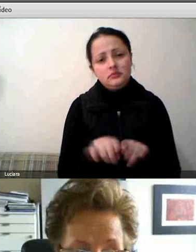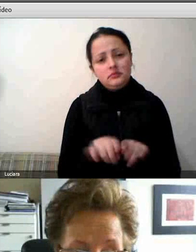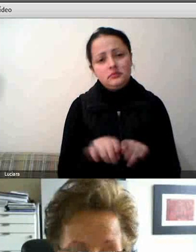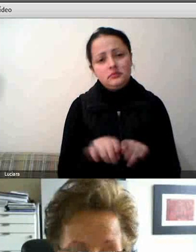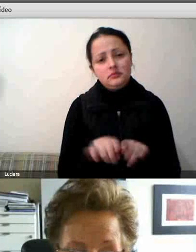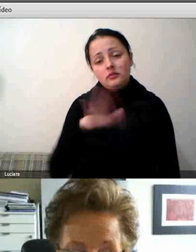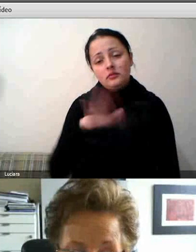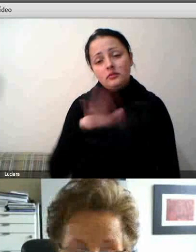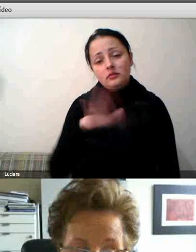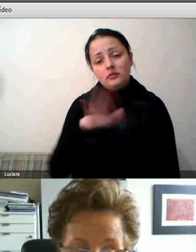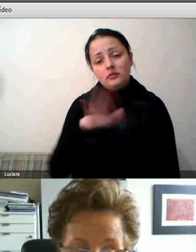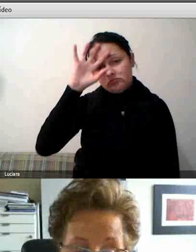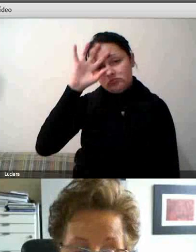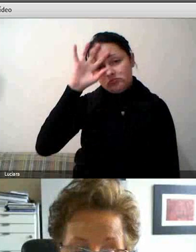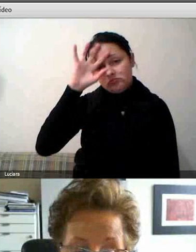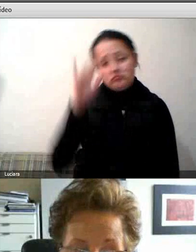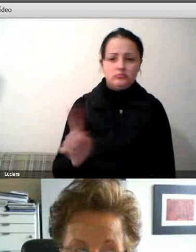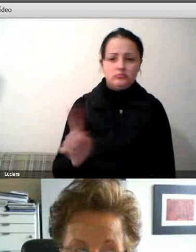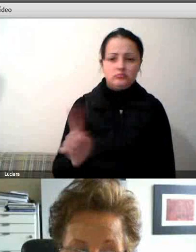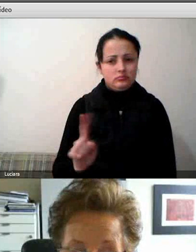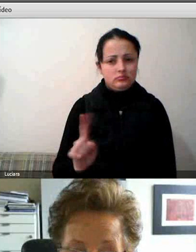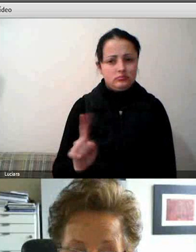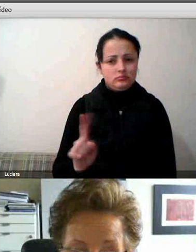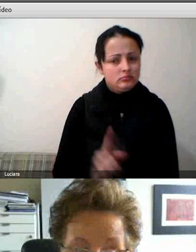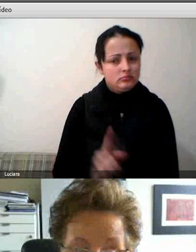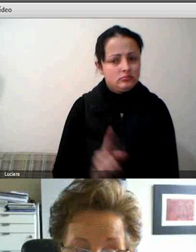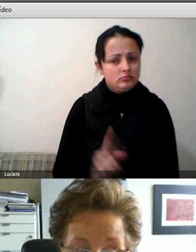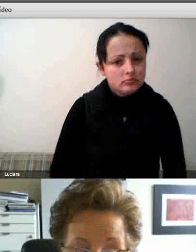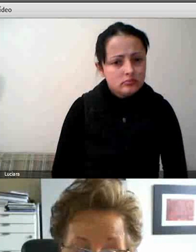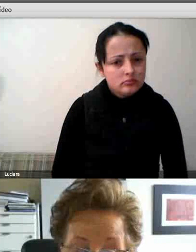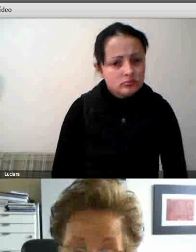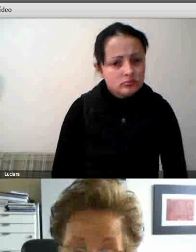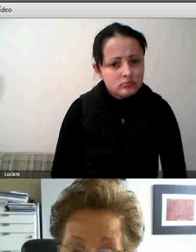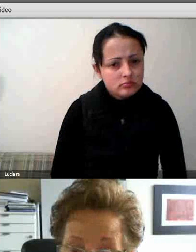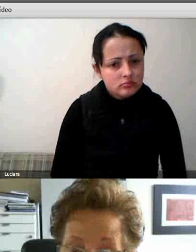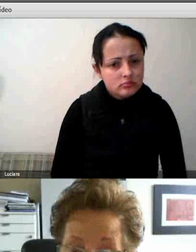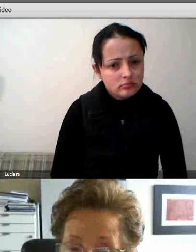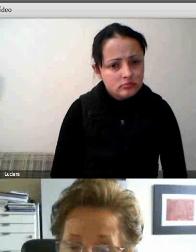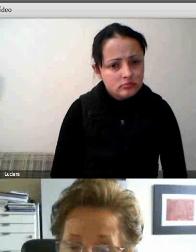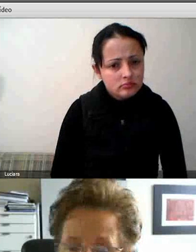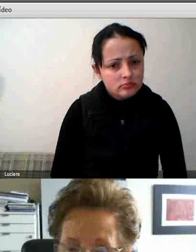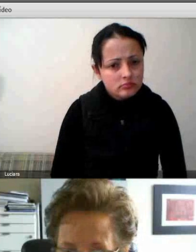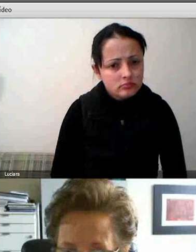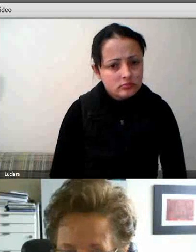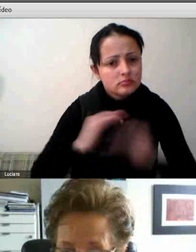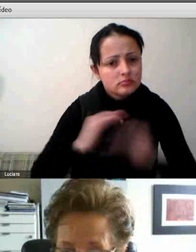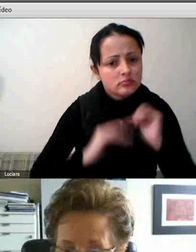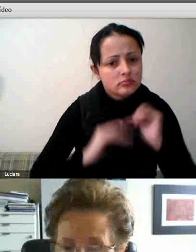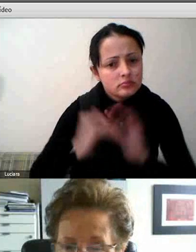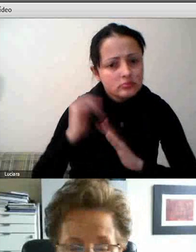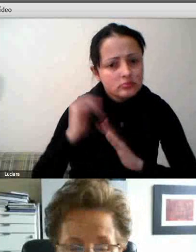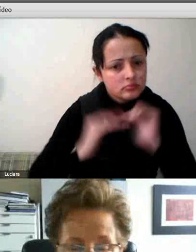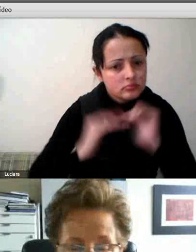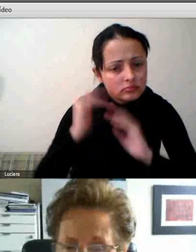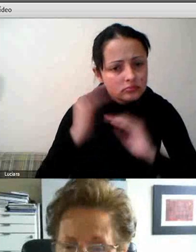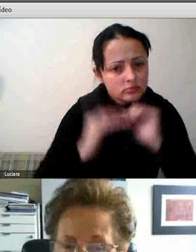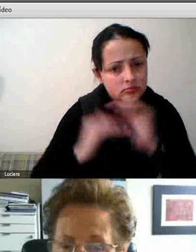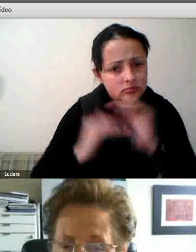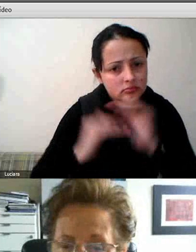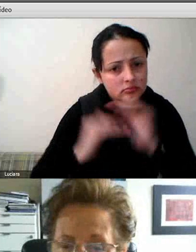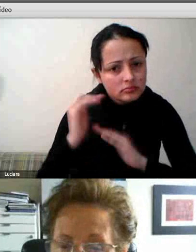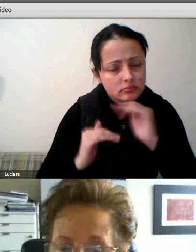ajudar o professor a usá-las para tornar seus alunos melhores aprendizes e melhores pensadores? Não é ajudar os seus